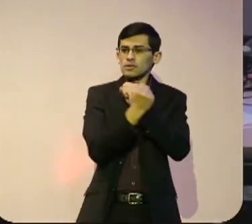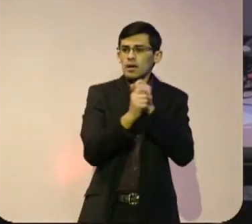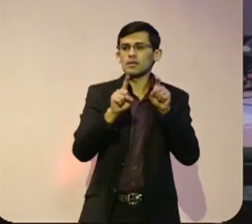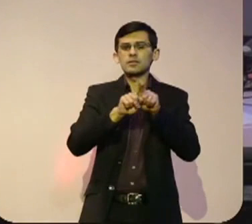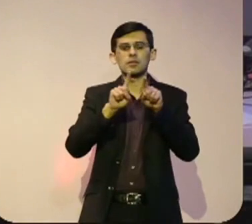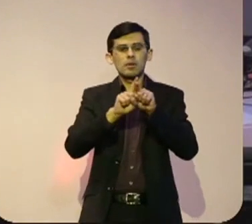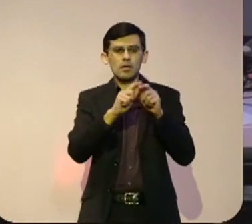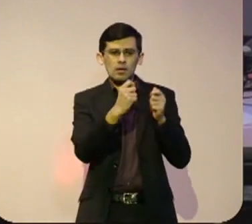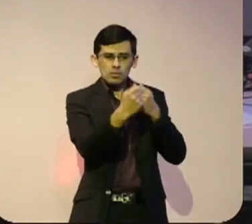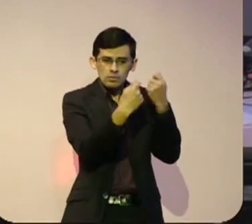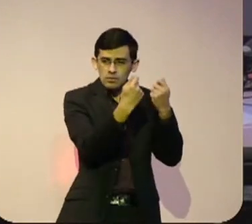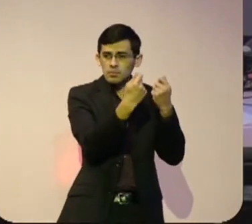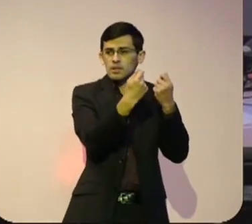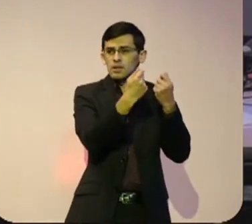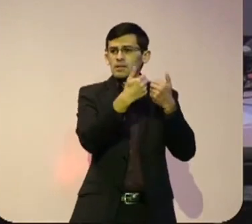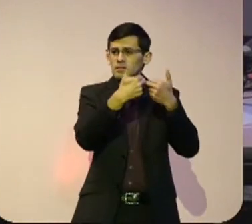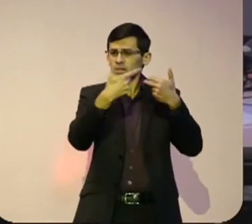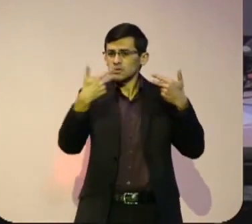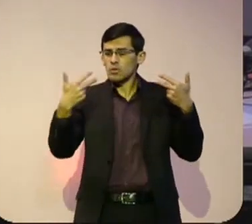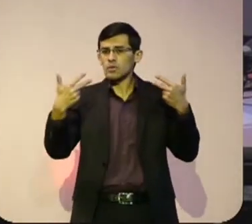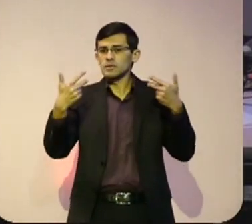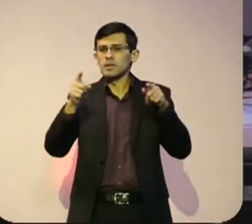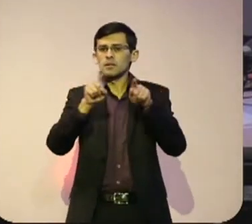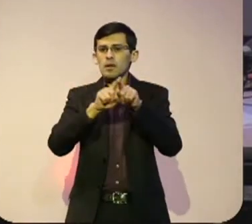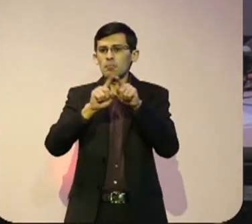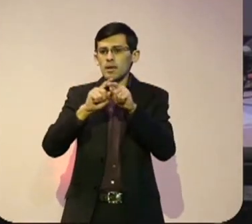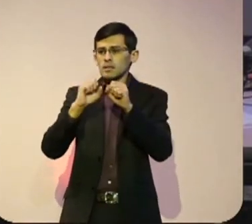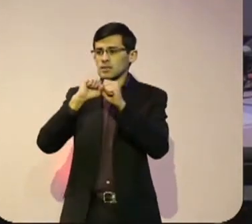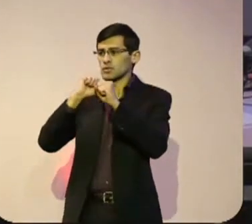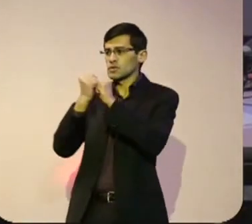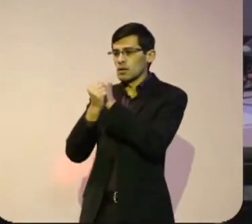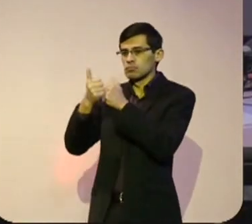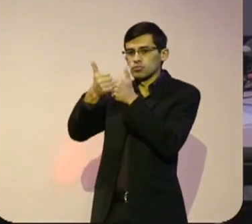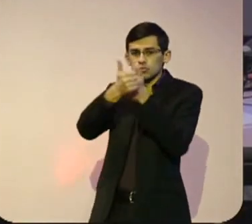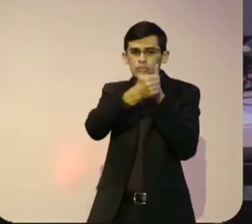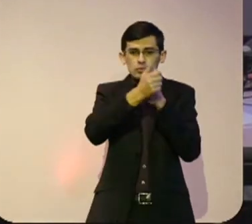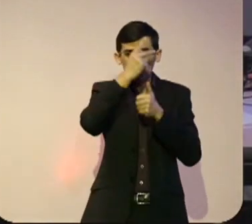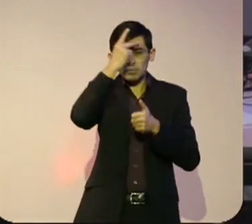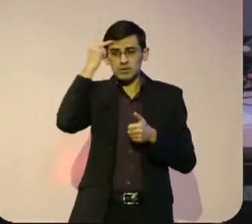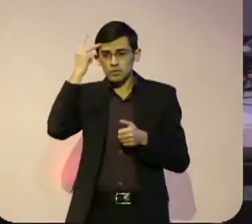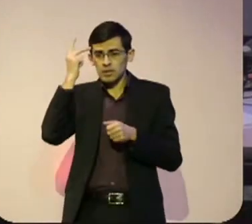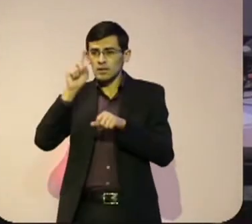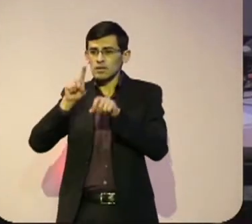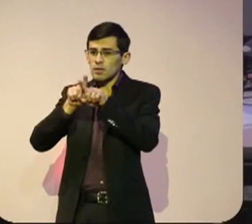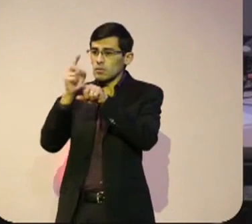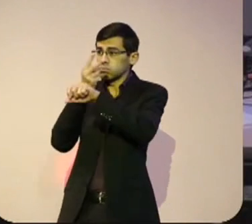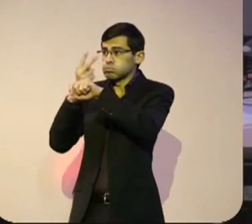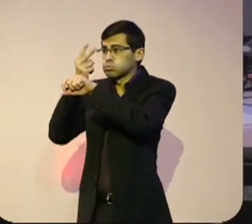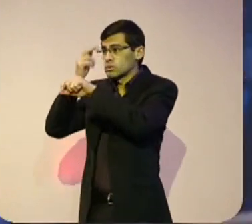na economia, na convivência social, na busca da fé.